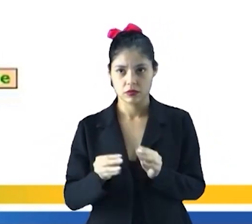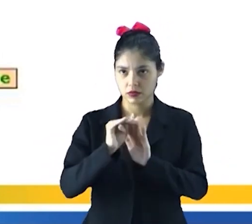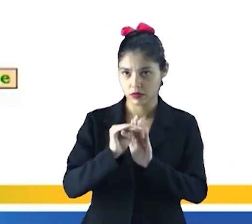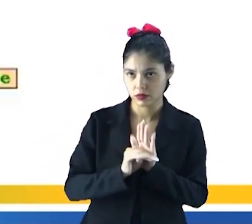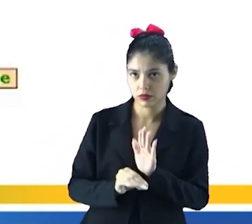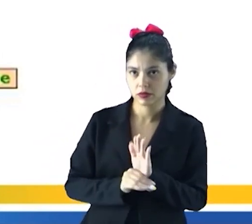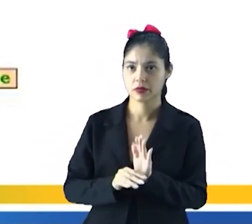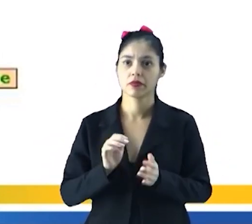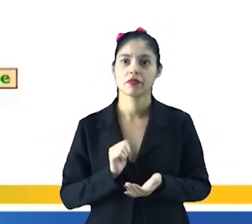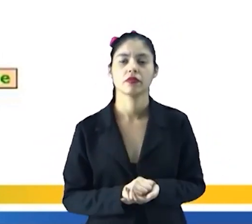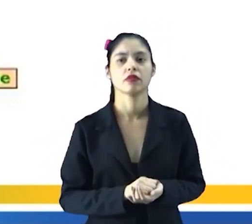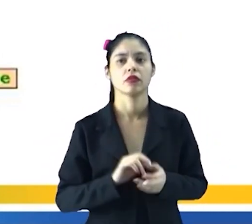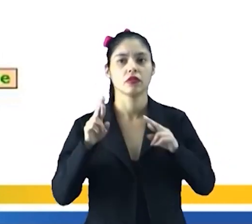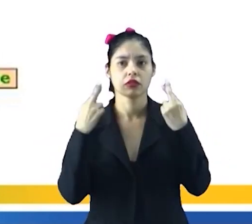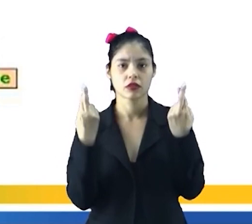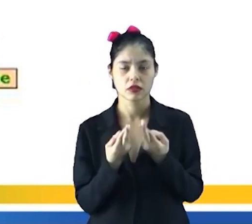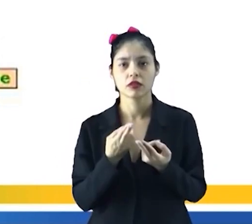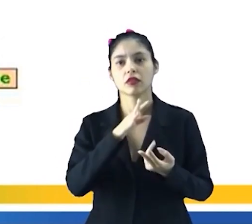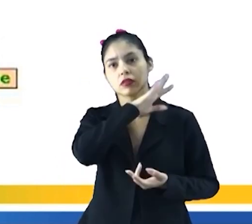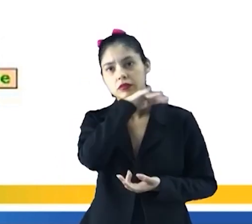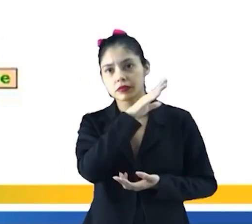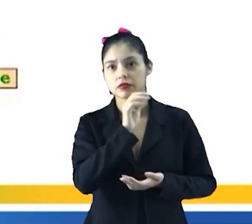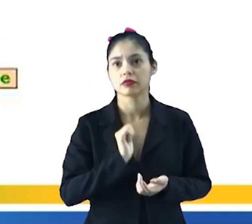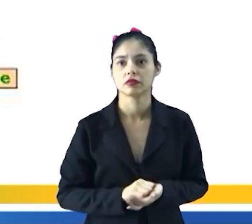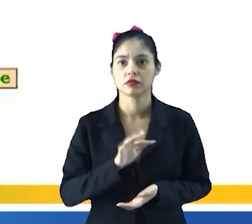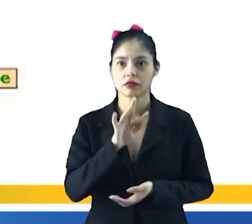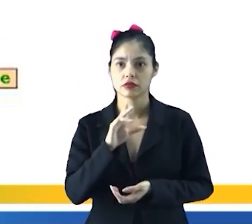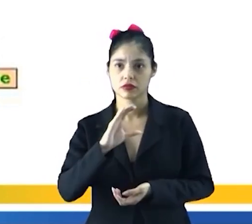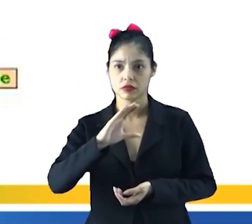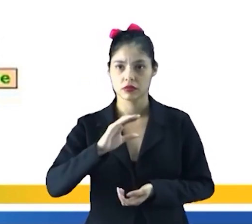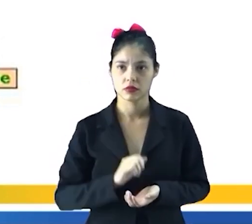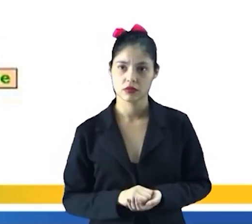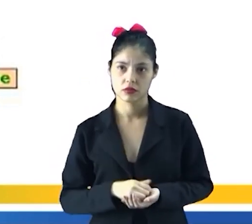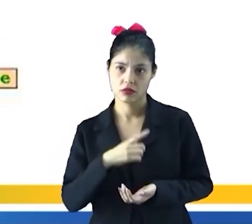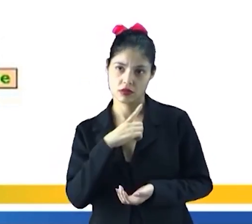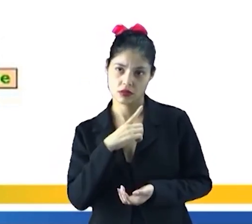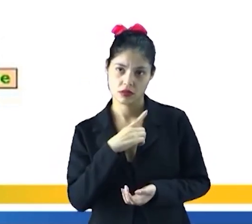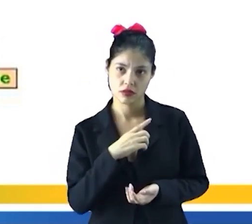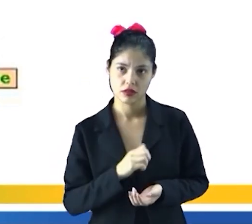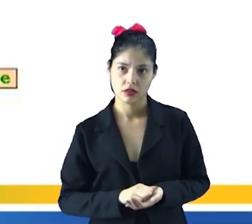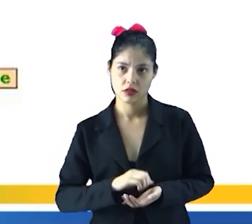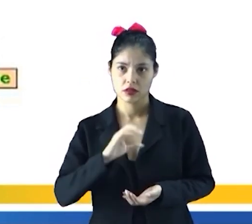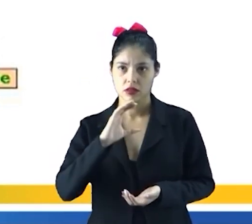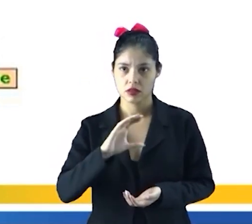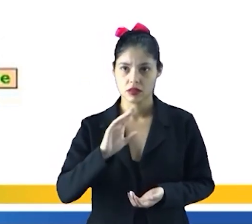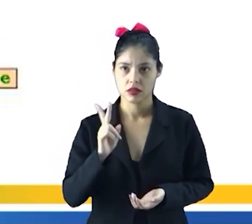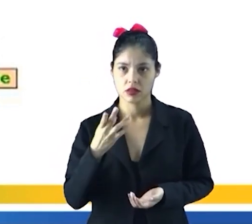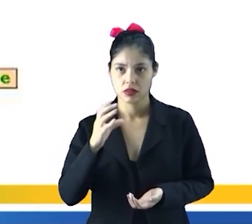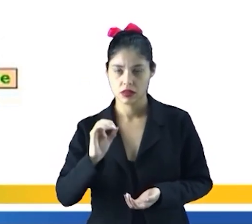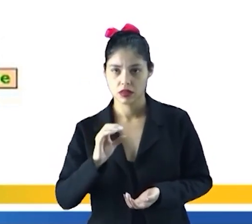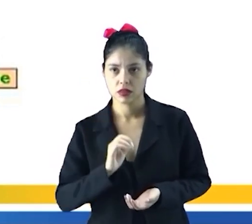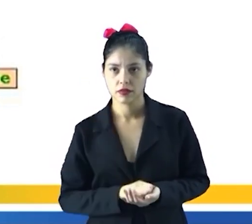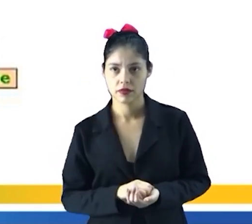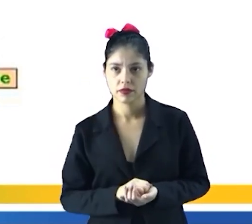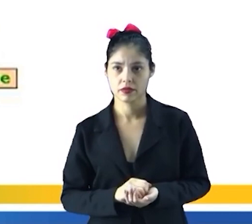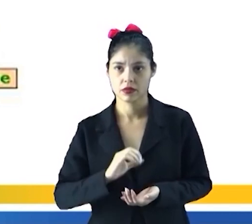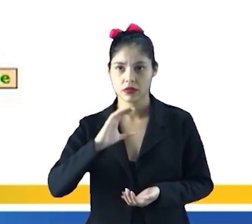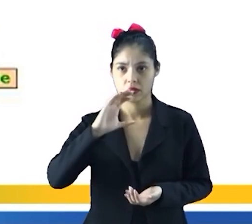os seres humanos. O reino, a gente é animal. O filo, nós somos esse CH, lê só o